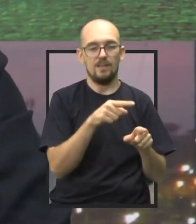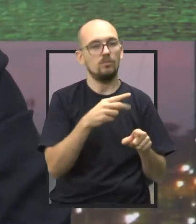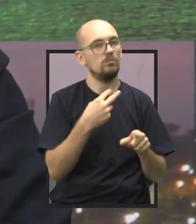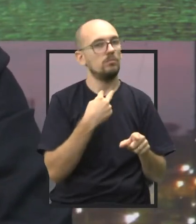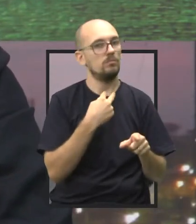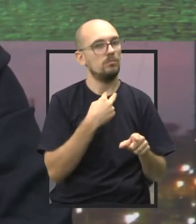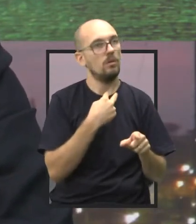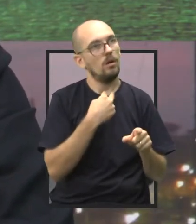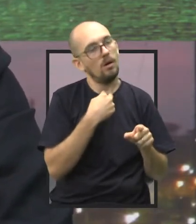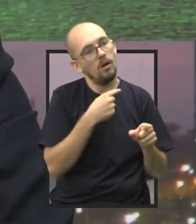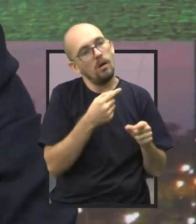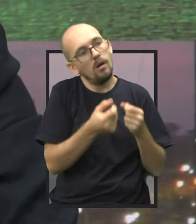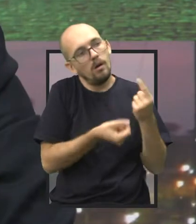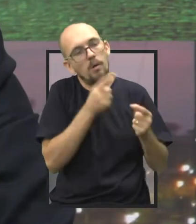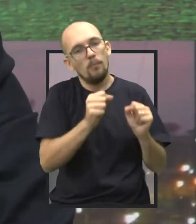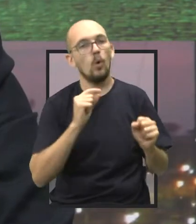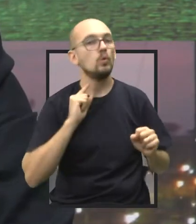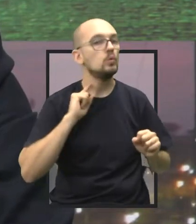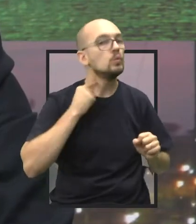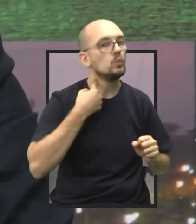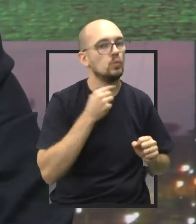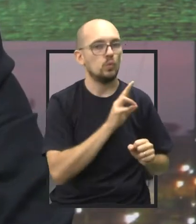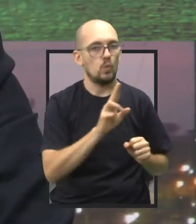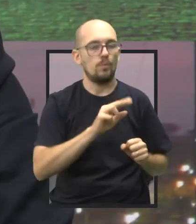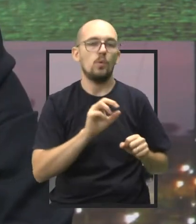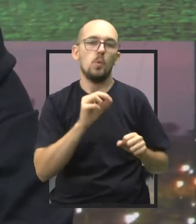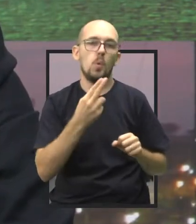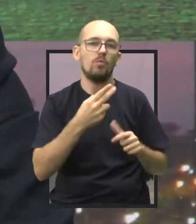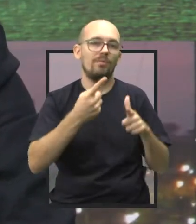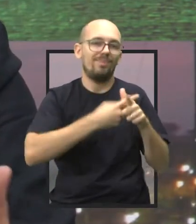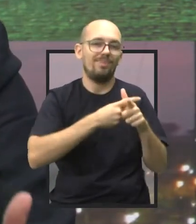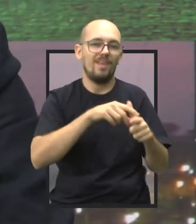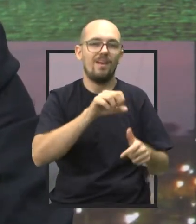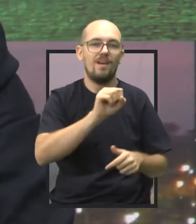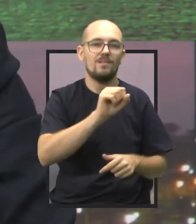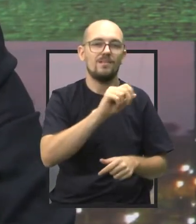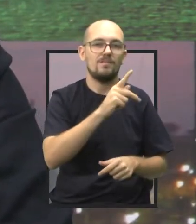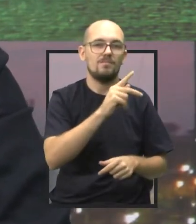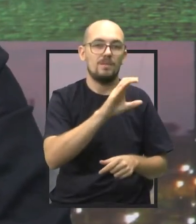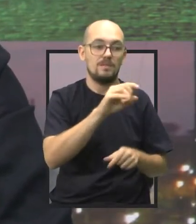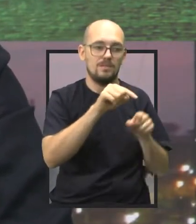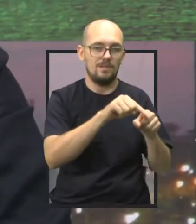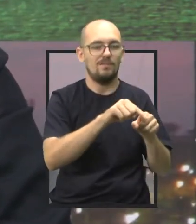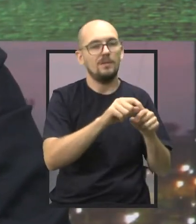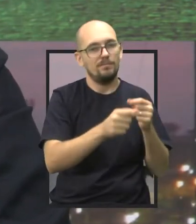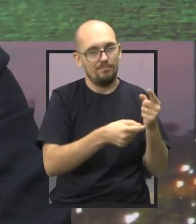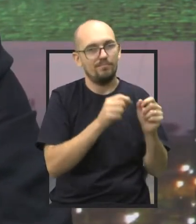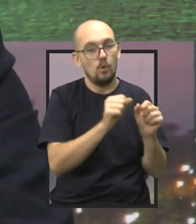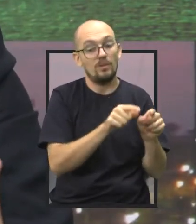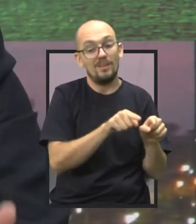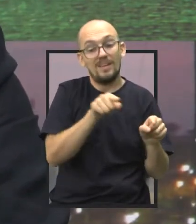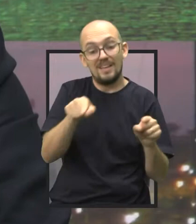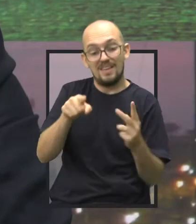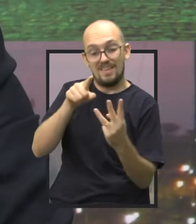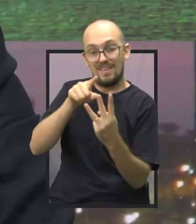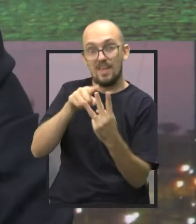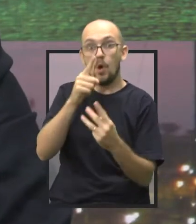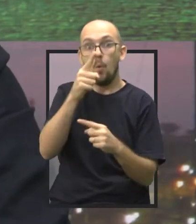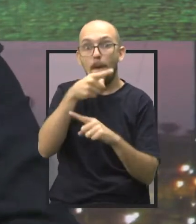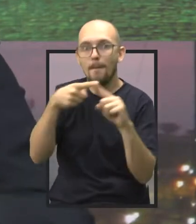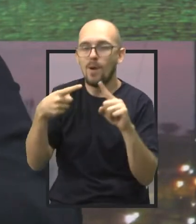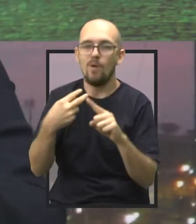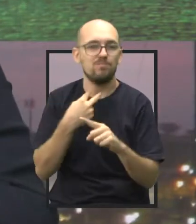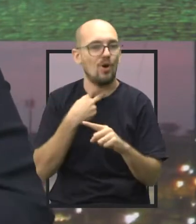sujo, você pode ter o nome no SPC, né? E já na faixa 1,5 você não pode estar com o nome sujo, porque é análise de